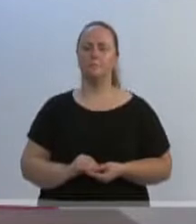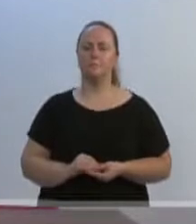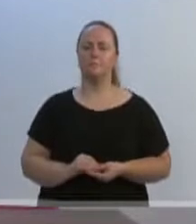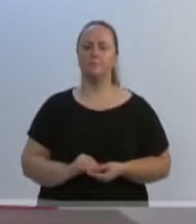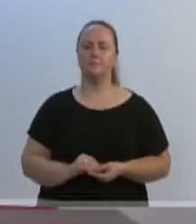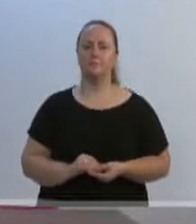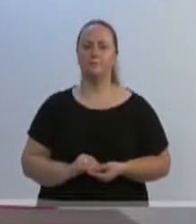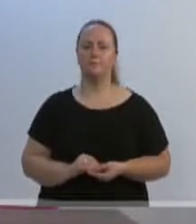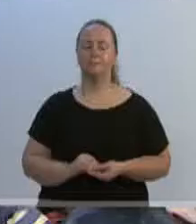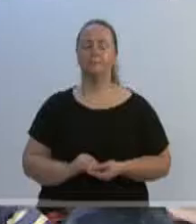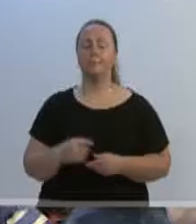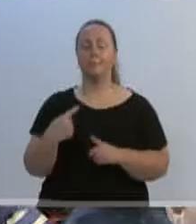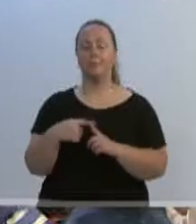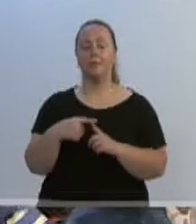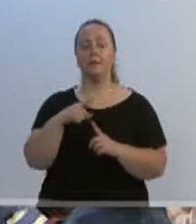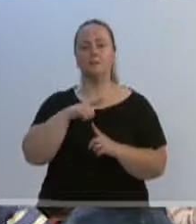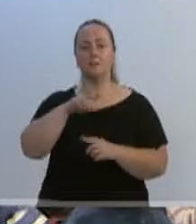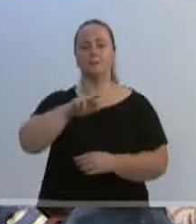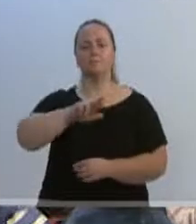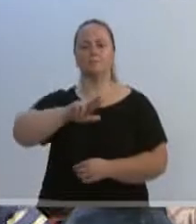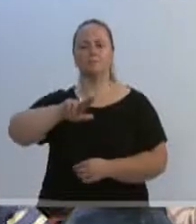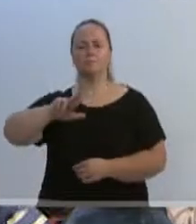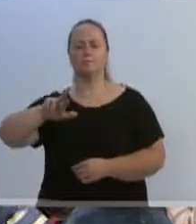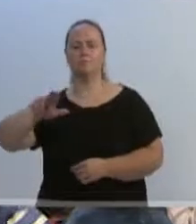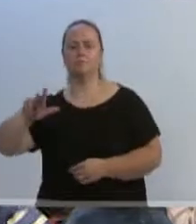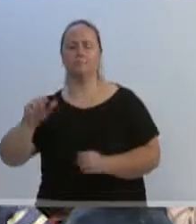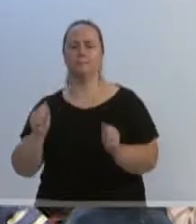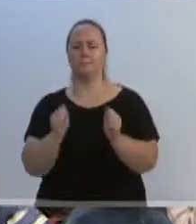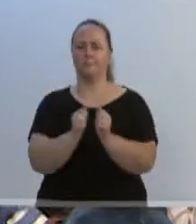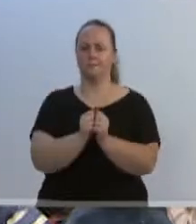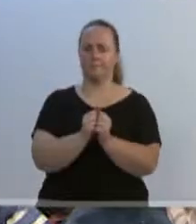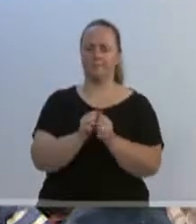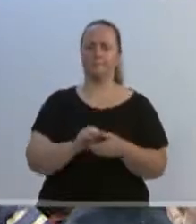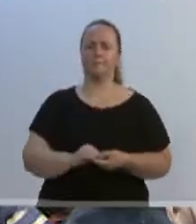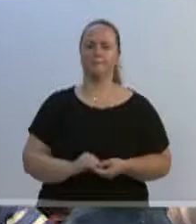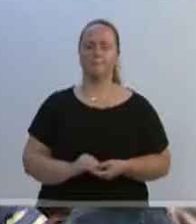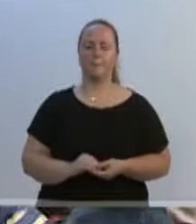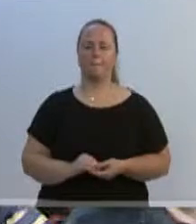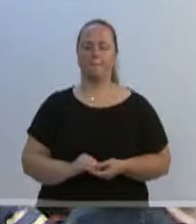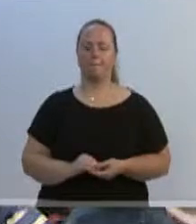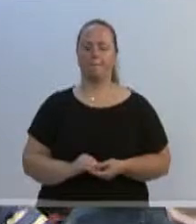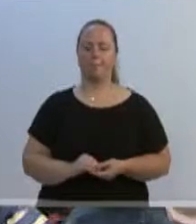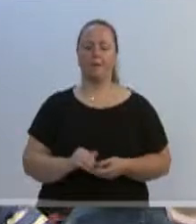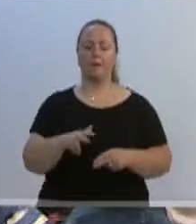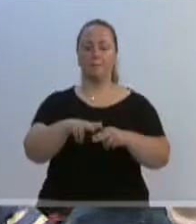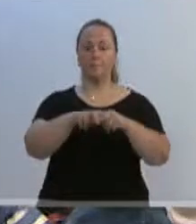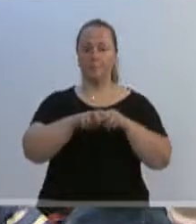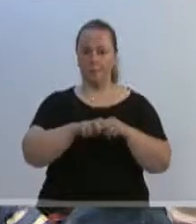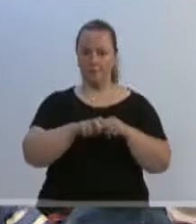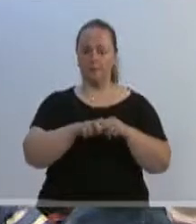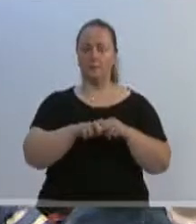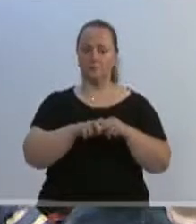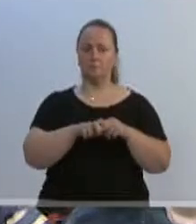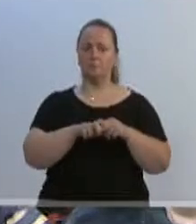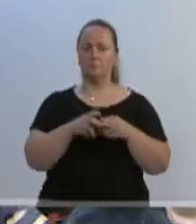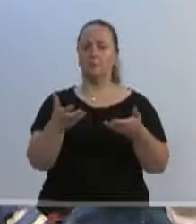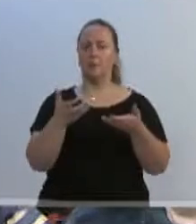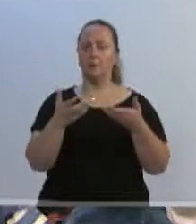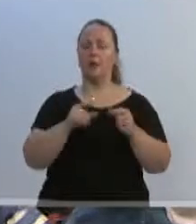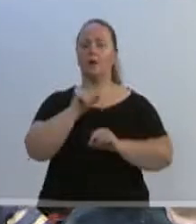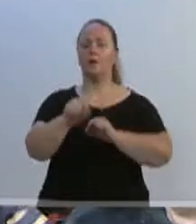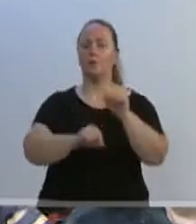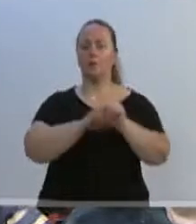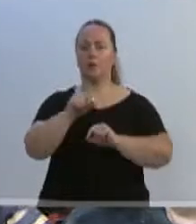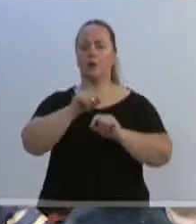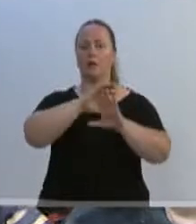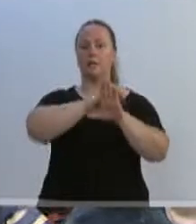diversidade de gênero, certo? Exatamente. Em cima disso, né, eu quero aqui me retratar no que diz respeito à ideologia.